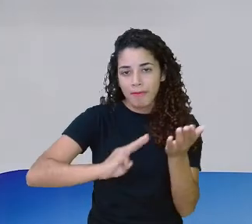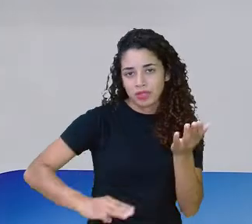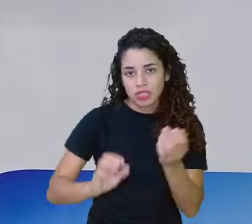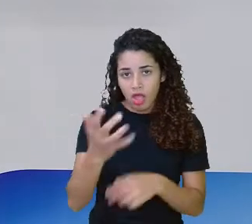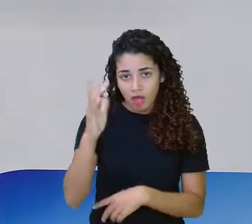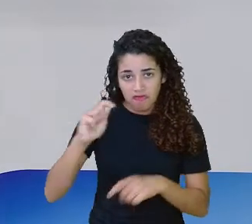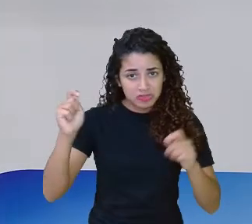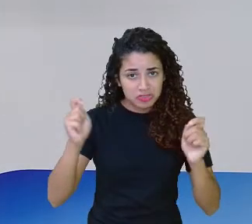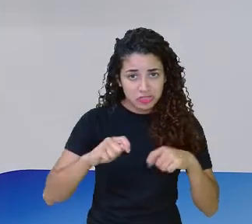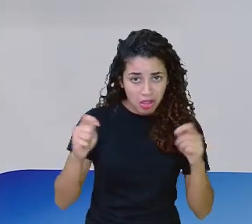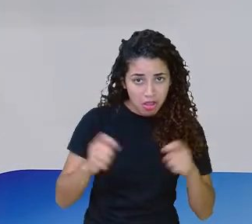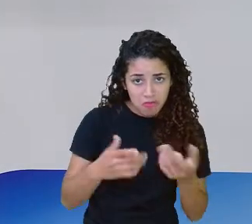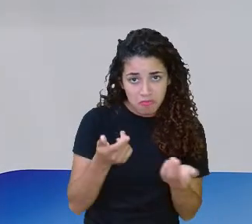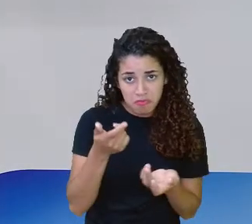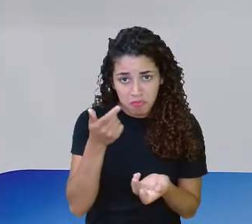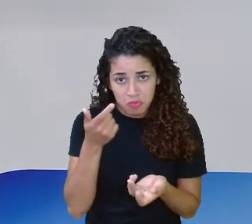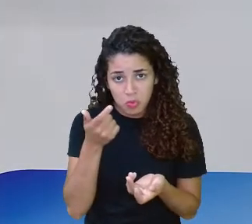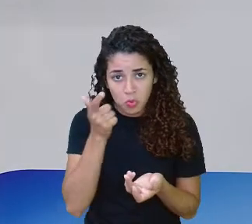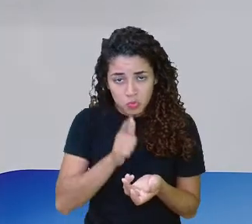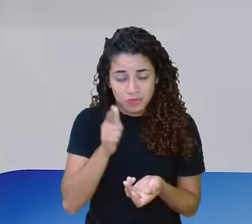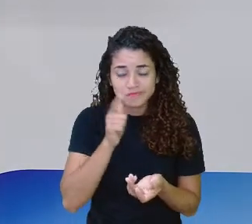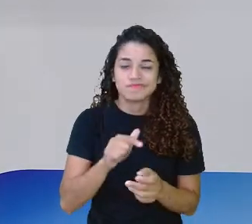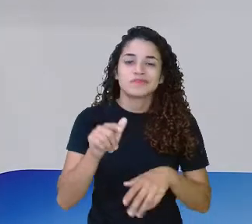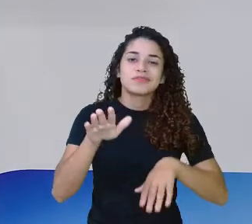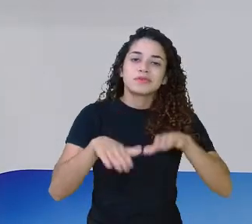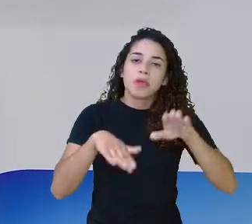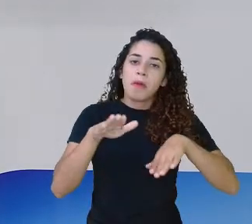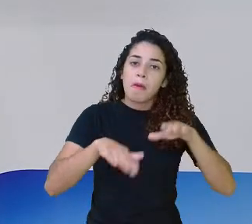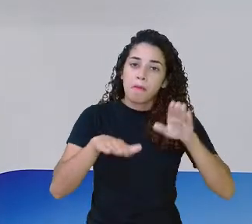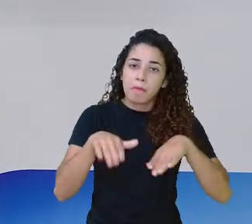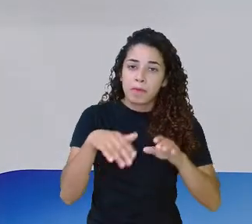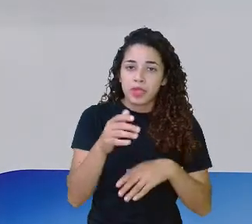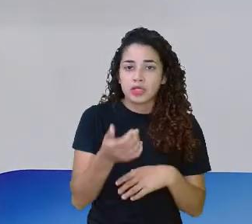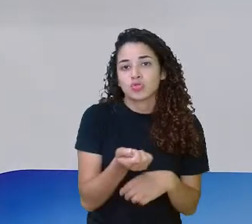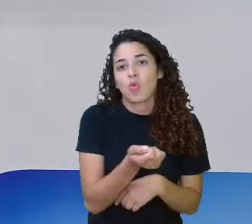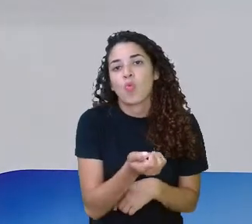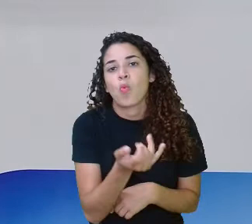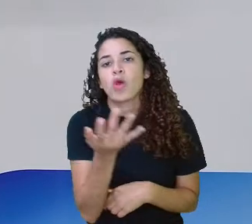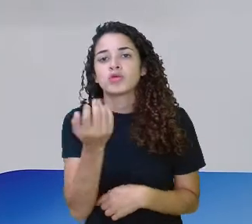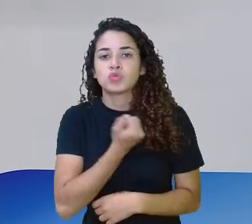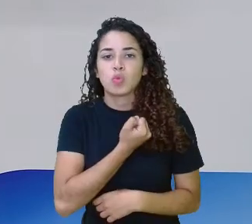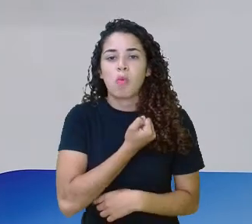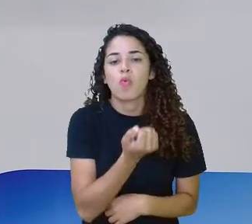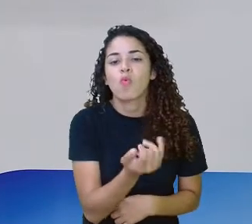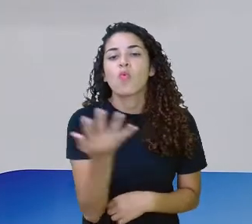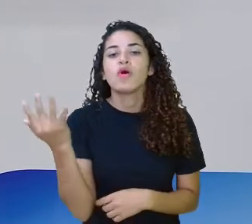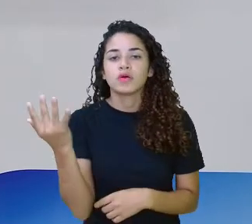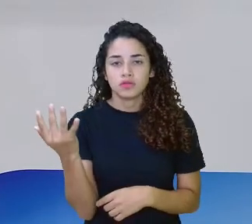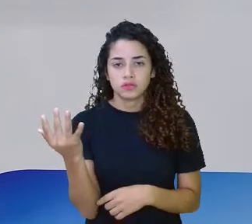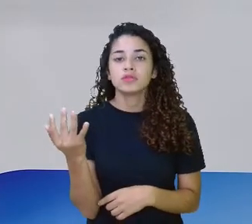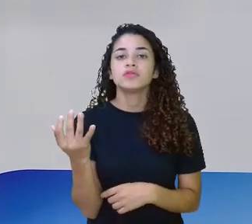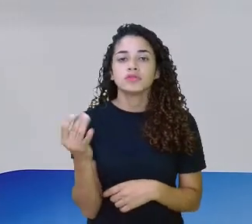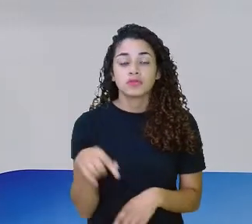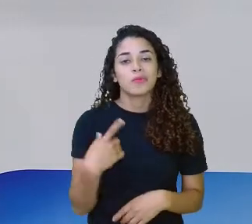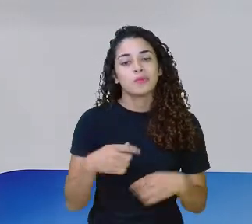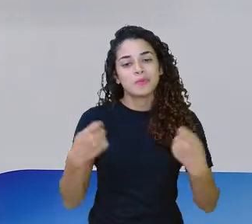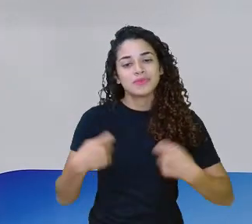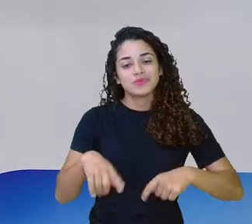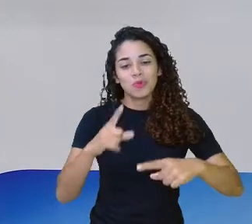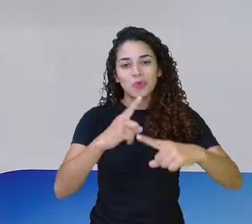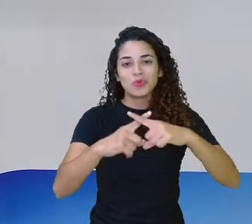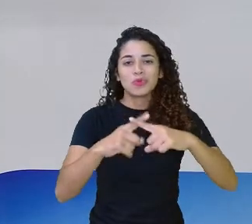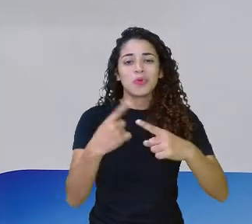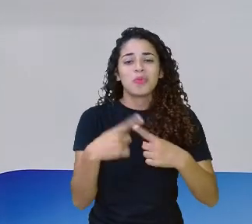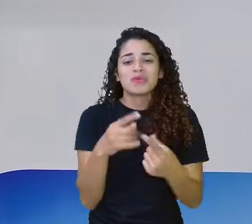Consigo. Mas, dependendo da quantidade dos valores, eu preciso de uma multiplicação para me auxiliar, senão